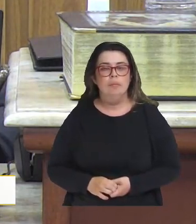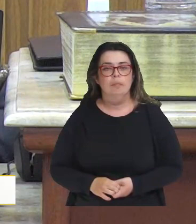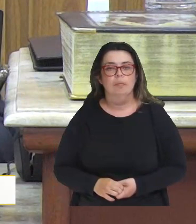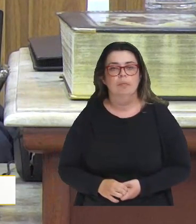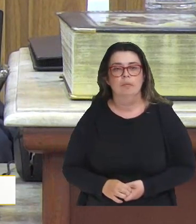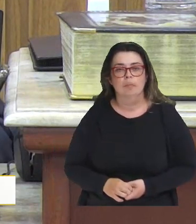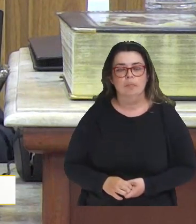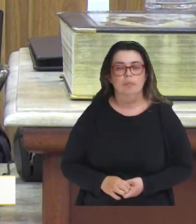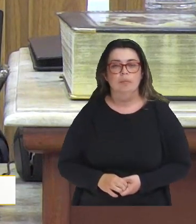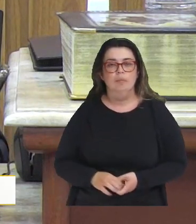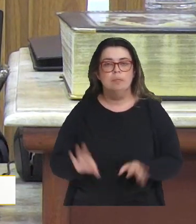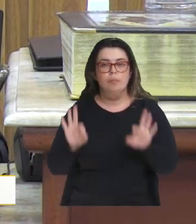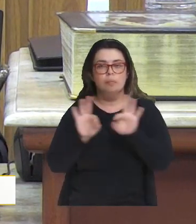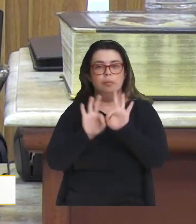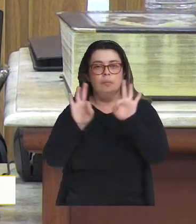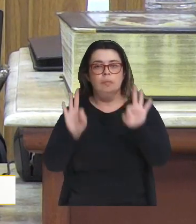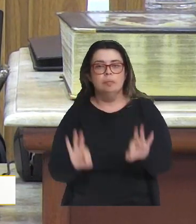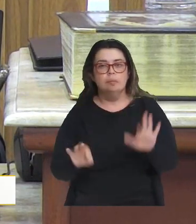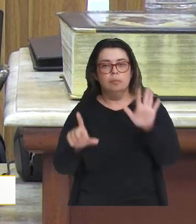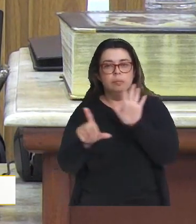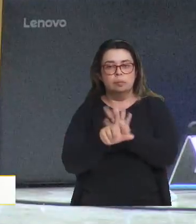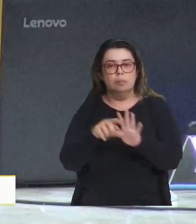O projeto de lei número